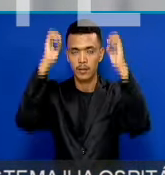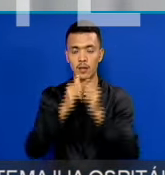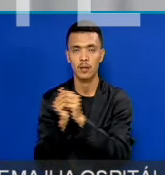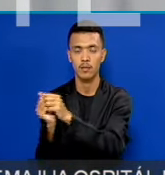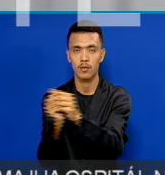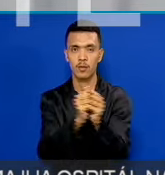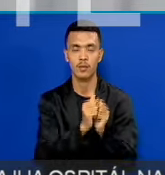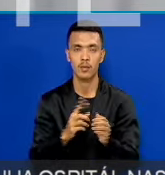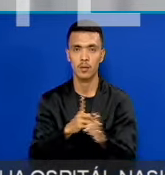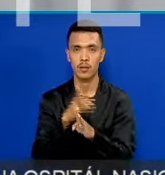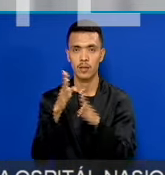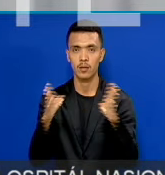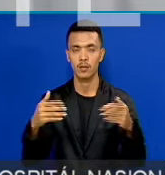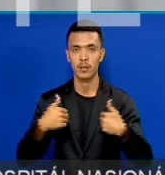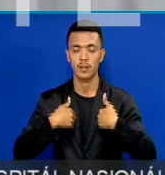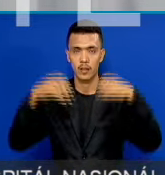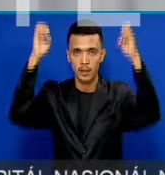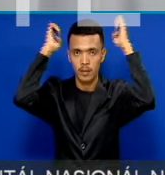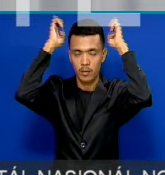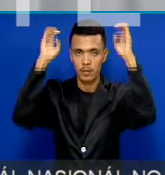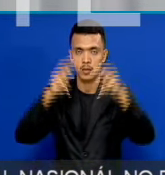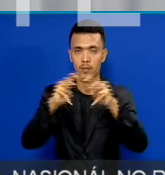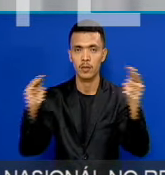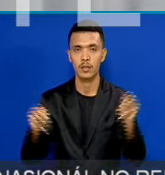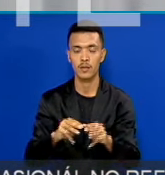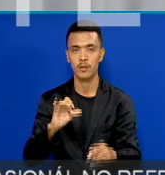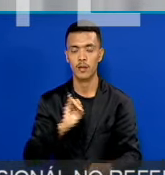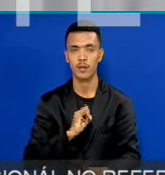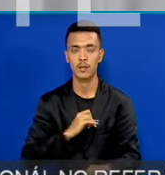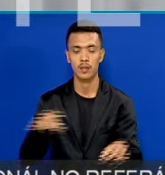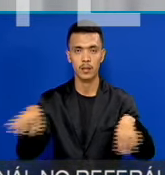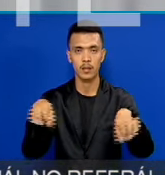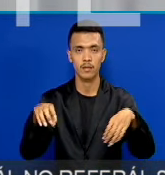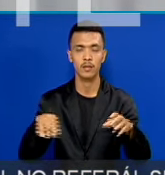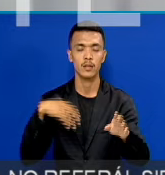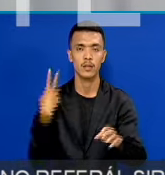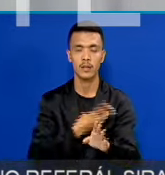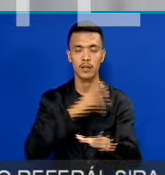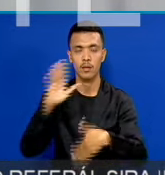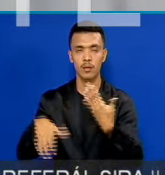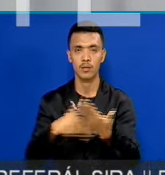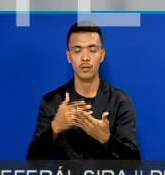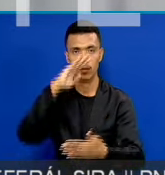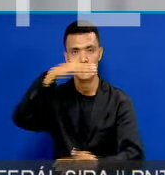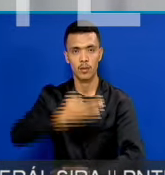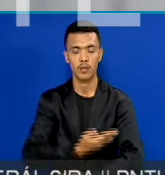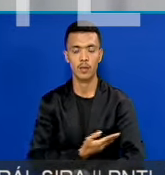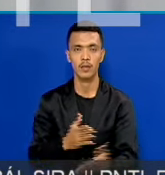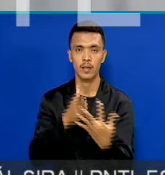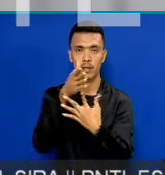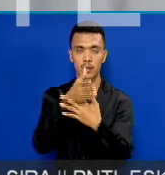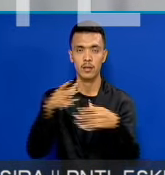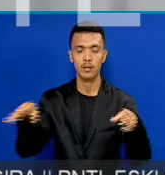diretor Cira de Educação Municipal, ao se ao esforço a Ita de Mancira e acesso à escola.